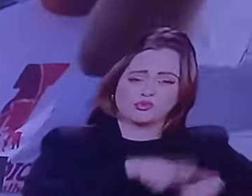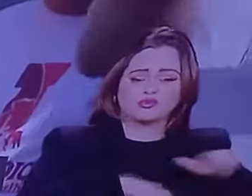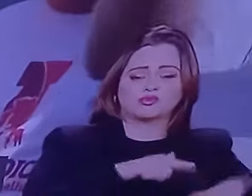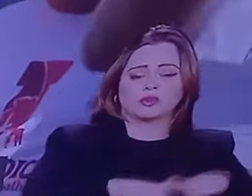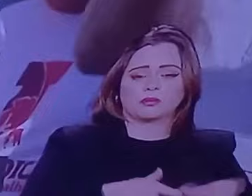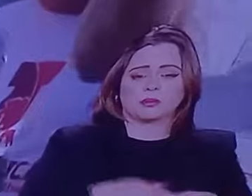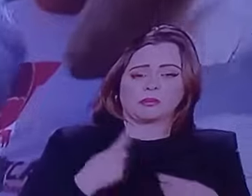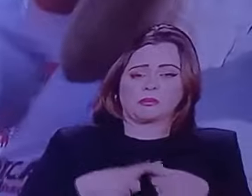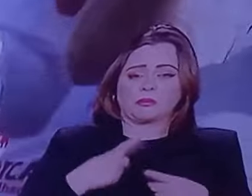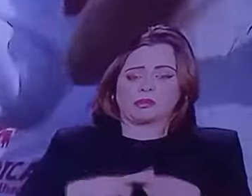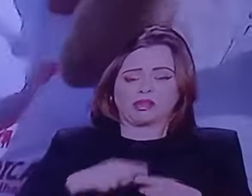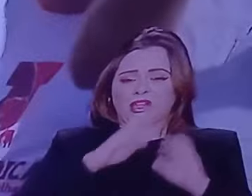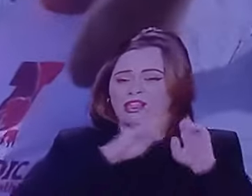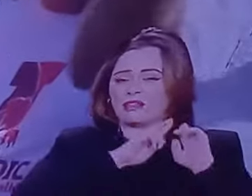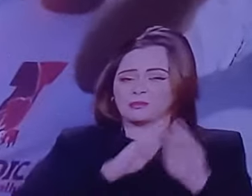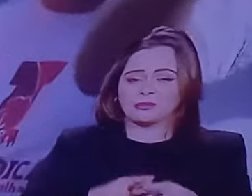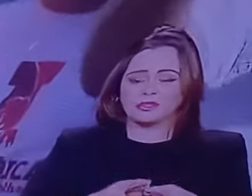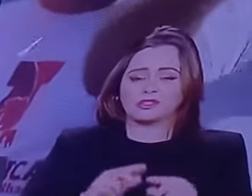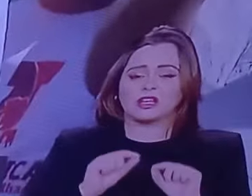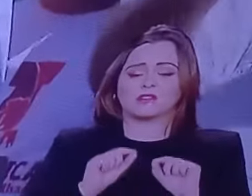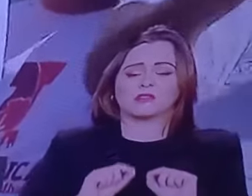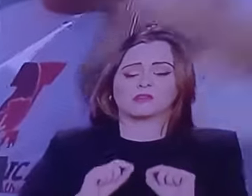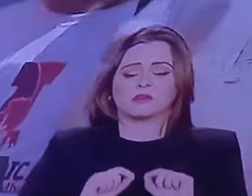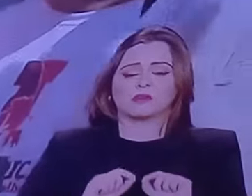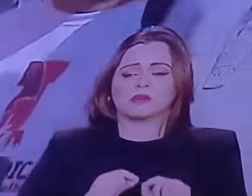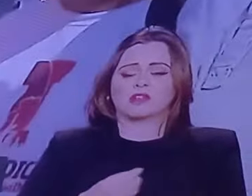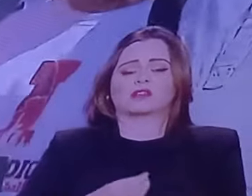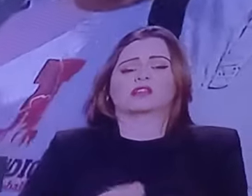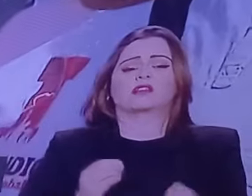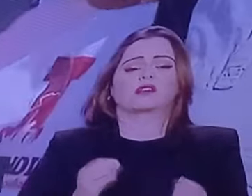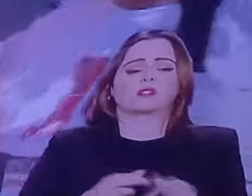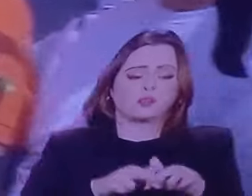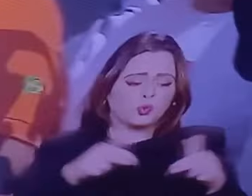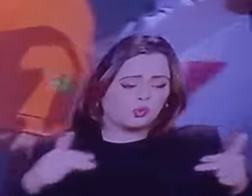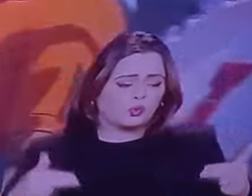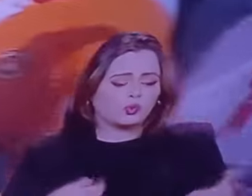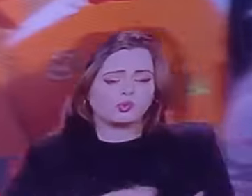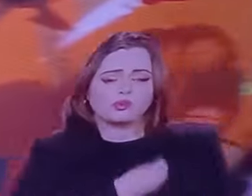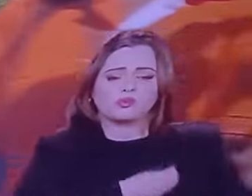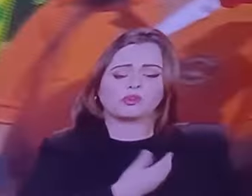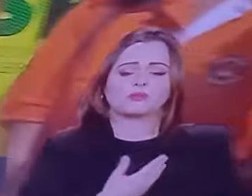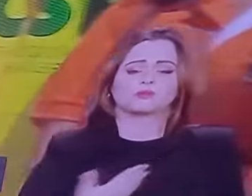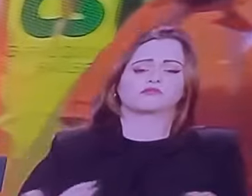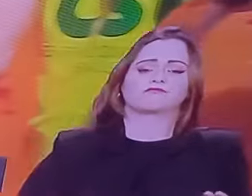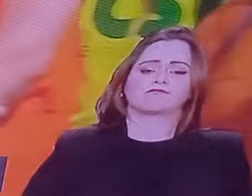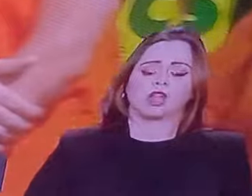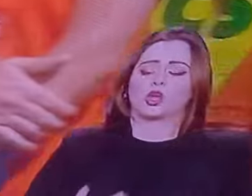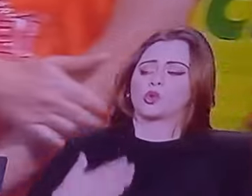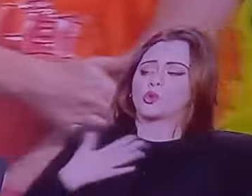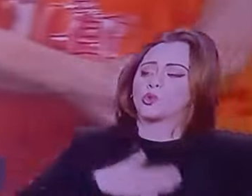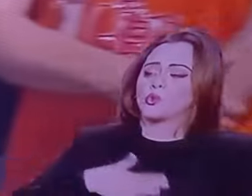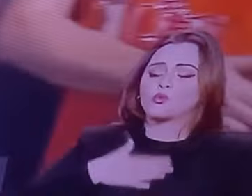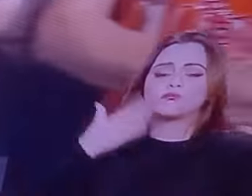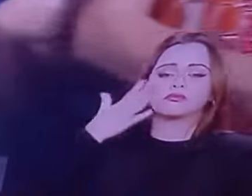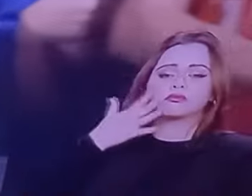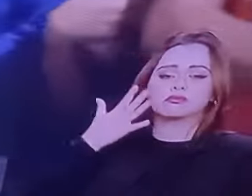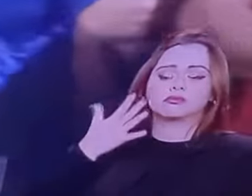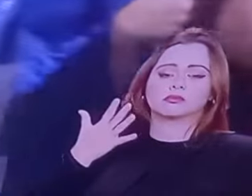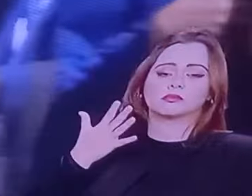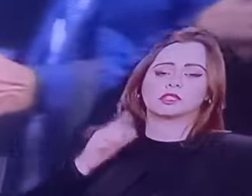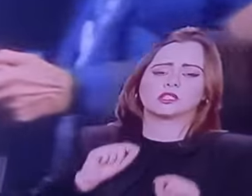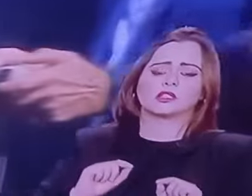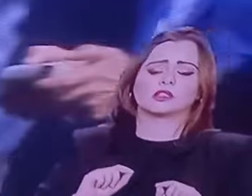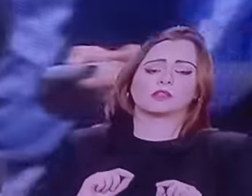responsável por uma parte da situação que nós vivemos hoje. Eu queria dizer para vocês